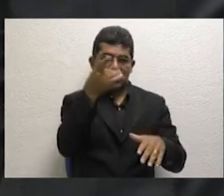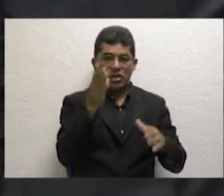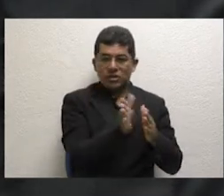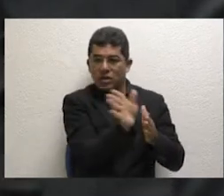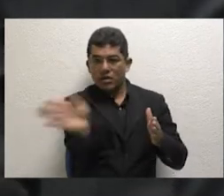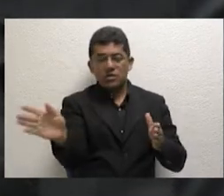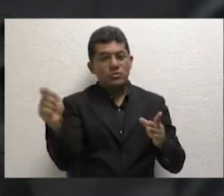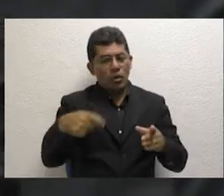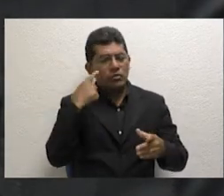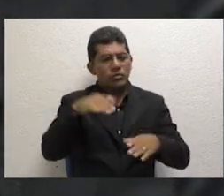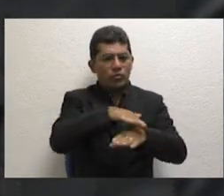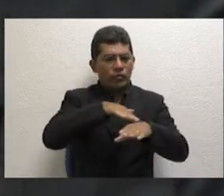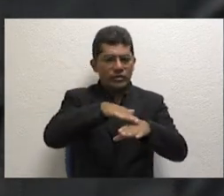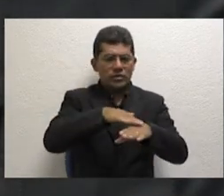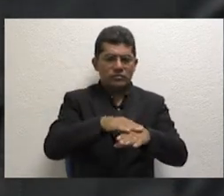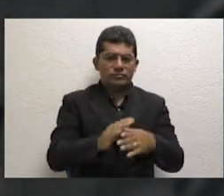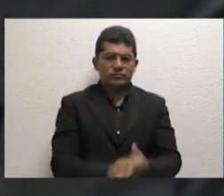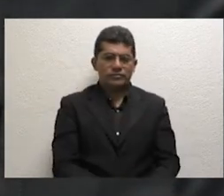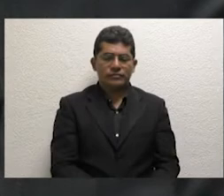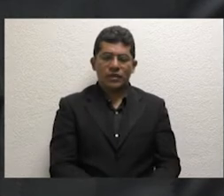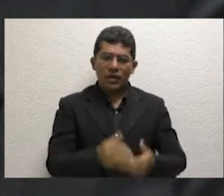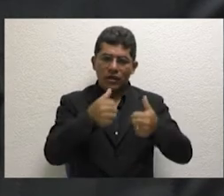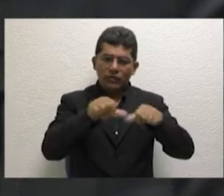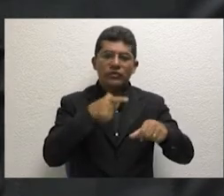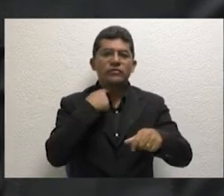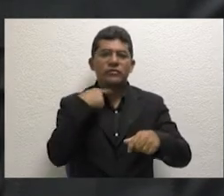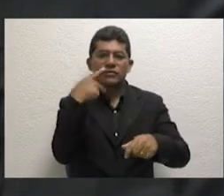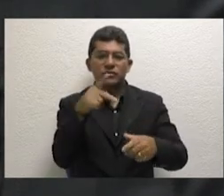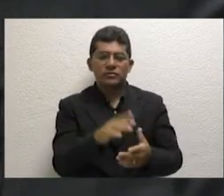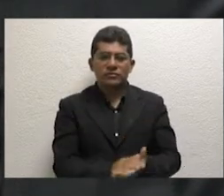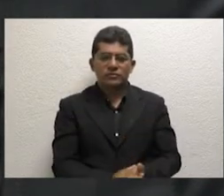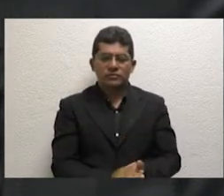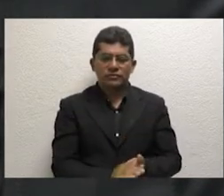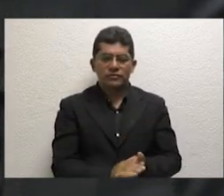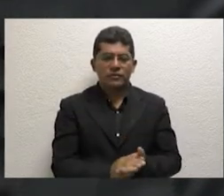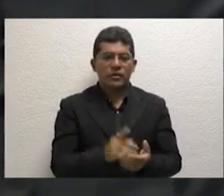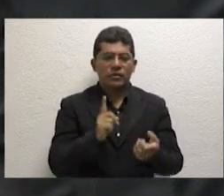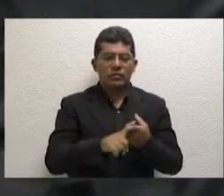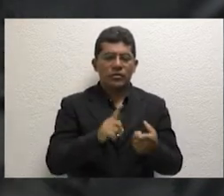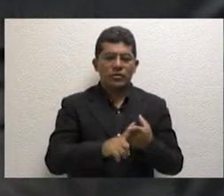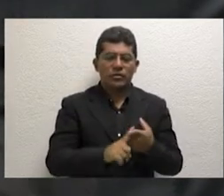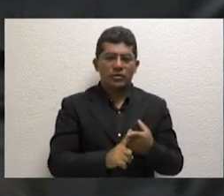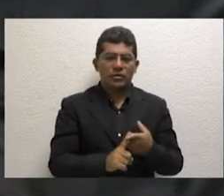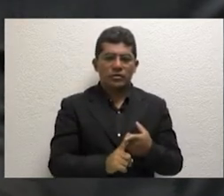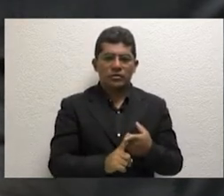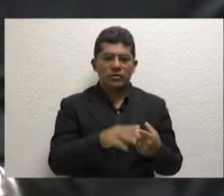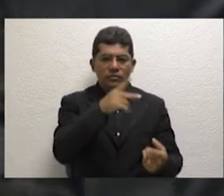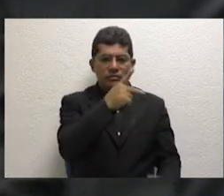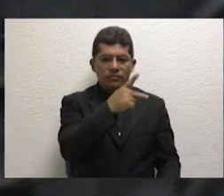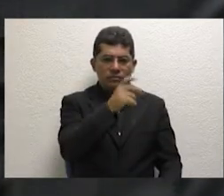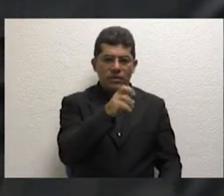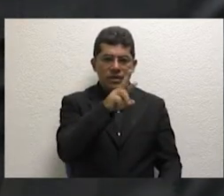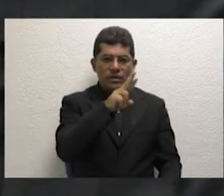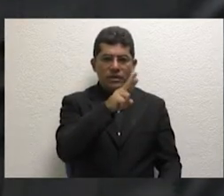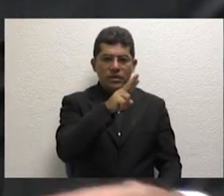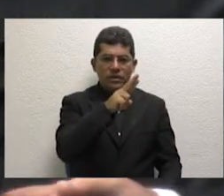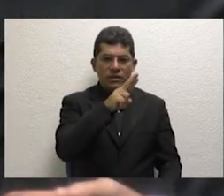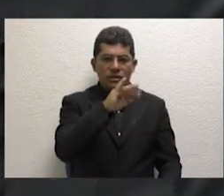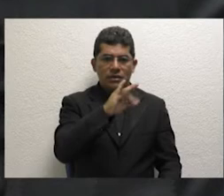fiquem à vontade eu queria fazer até porque eu queria fazer um apego o doutor Wilson Perico deixa eu falar eu